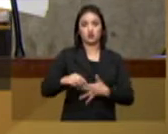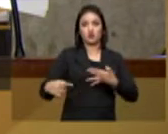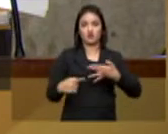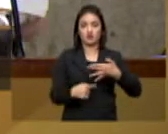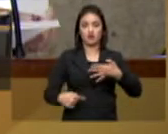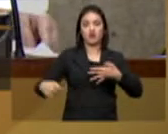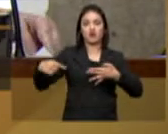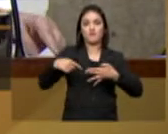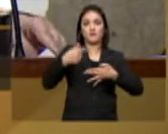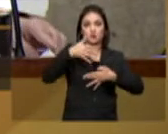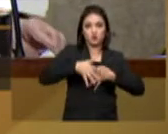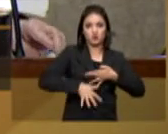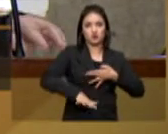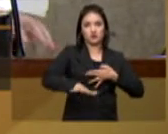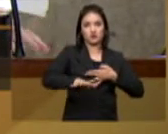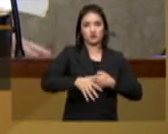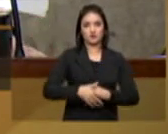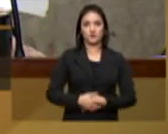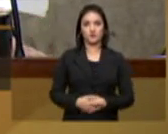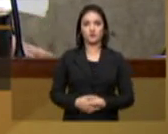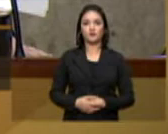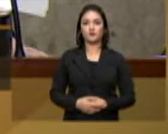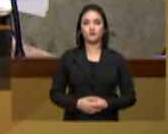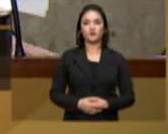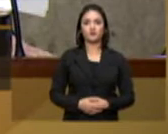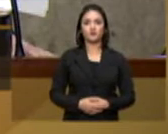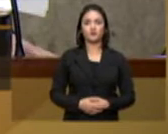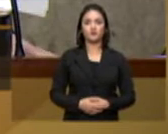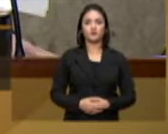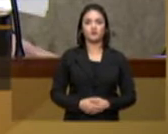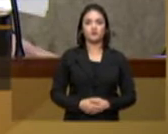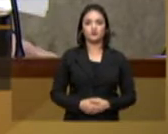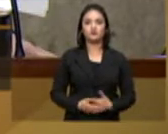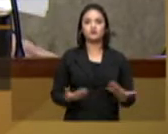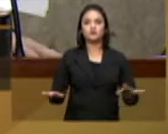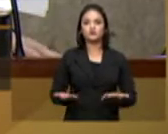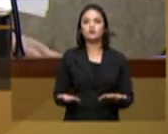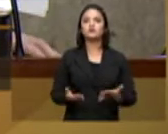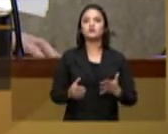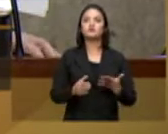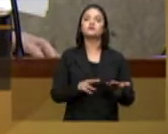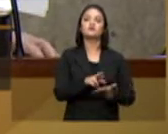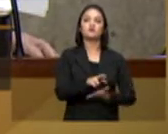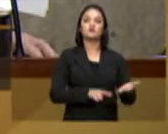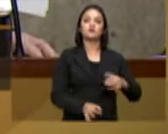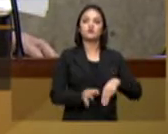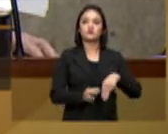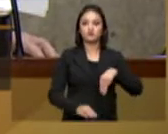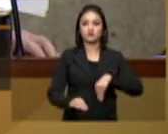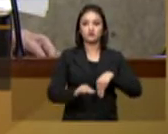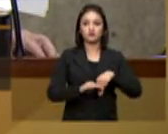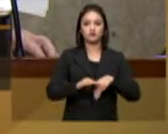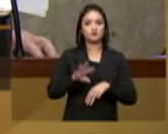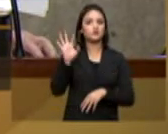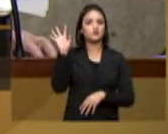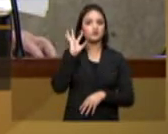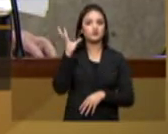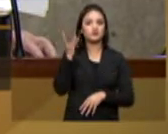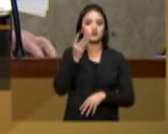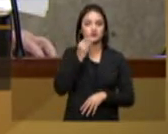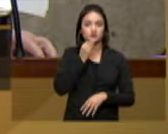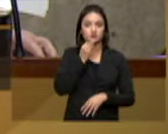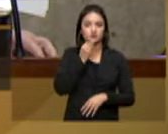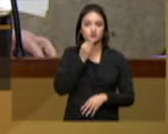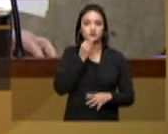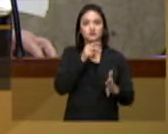repercussão geral. Passo a palavra ao eminente relator, ministro Dias Toffoli, para que